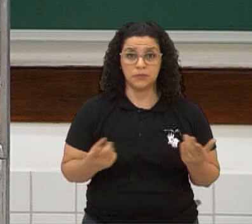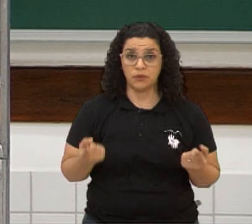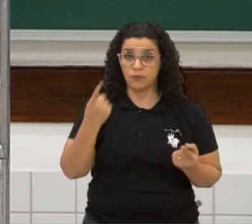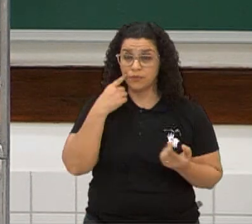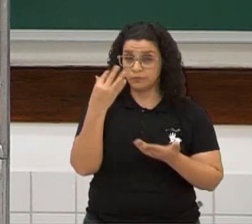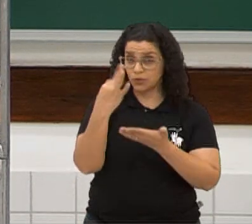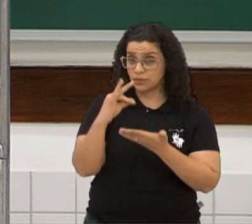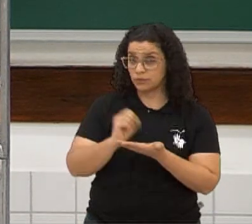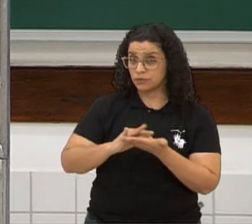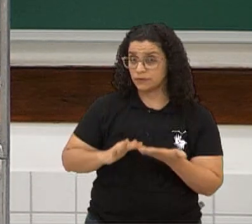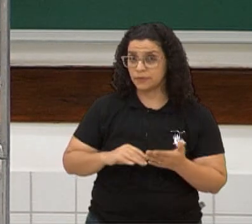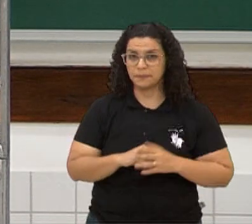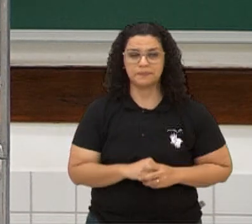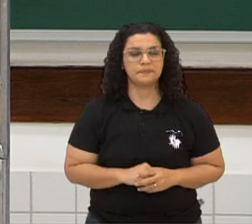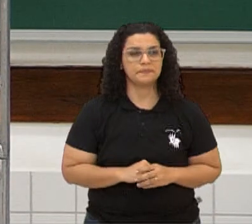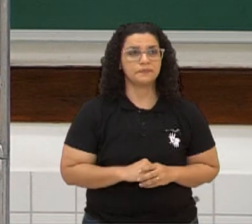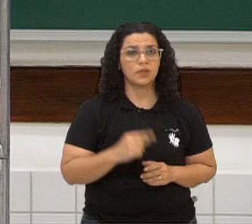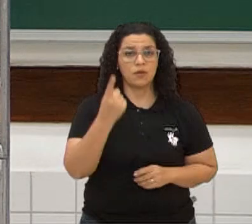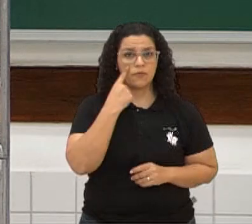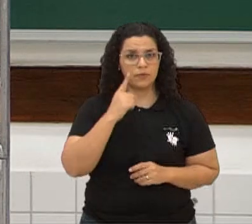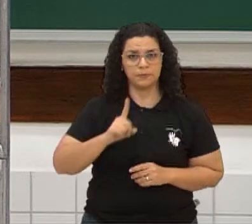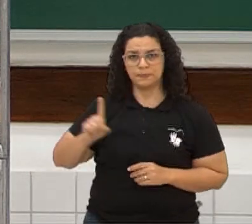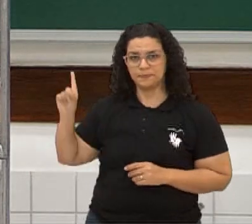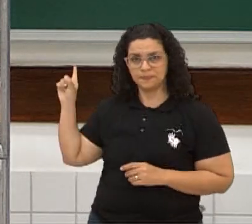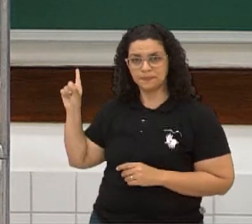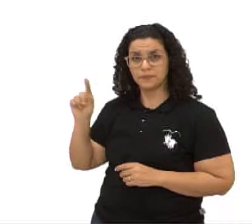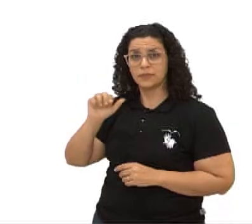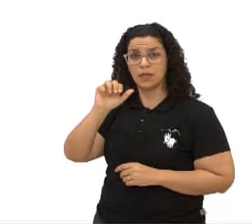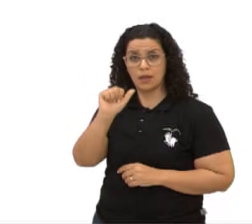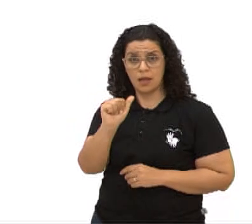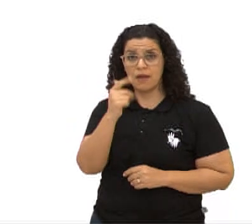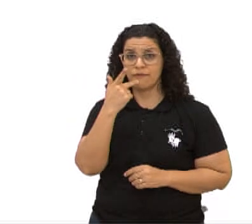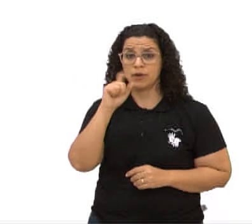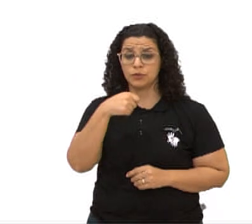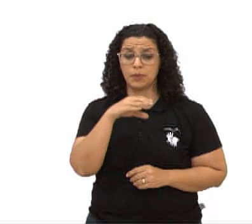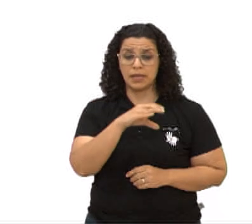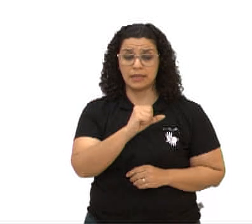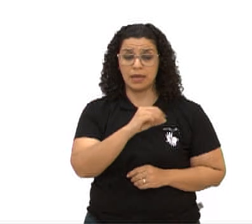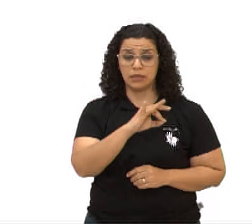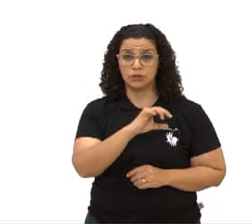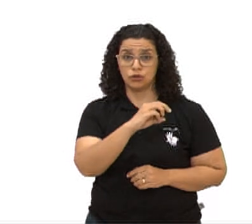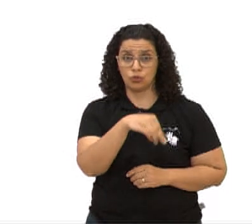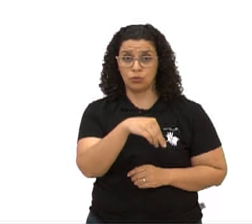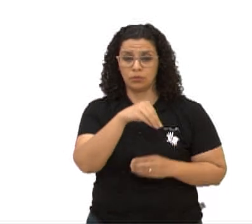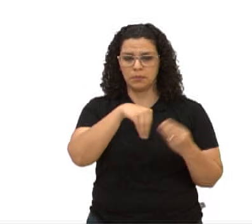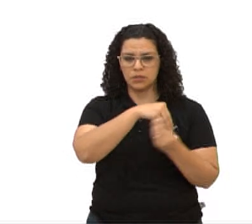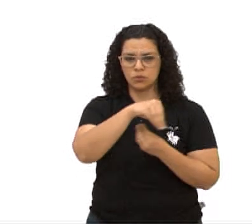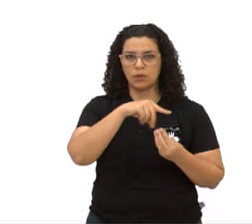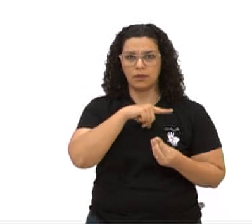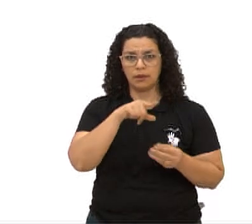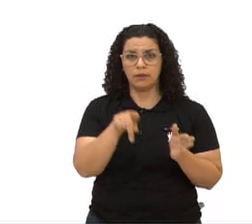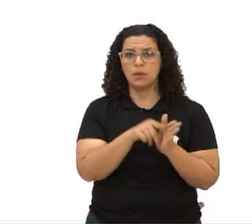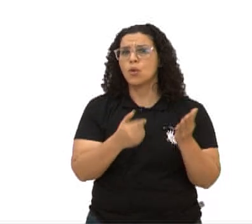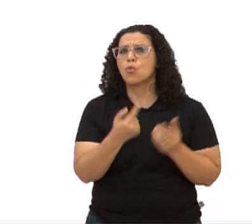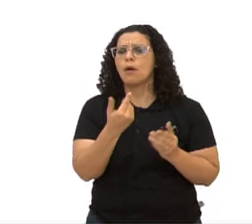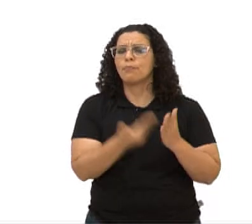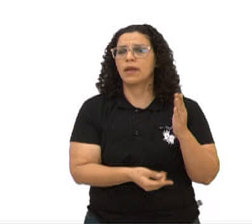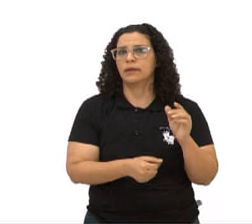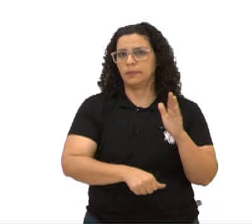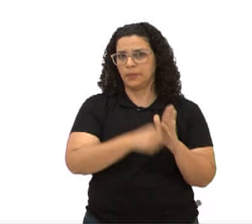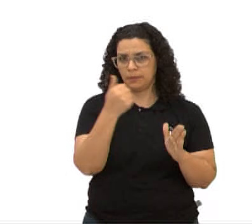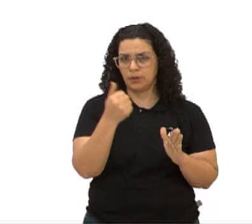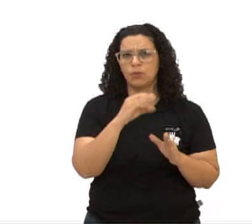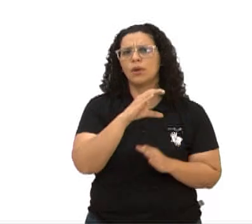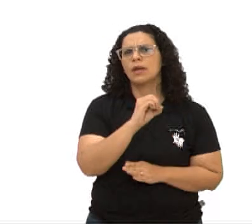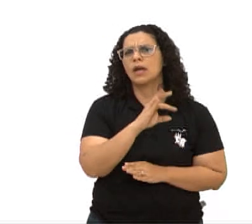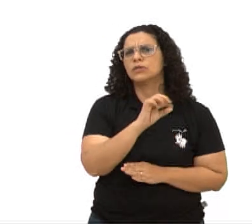Vamos para a correção da atividade? Olha só. Então, letra A, os cátions presentes na solução e qual deles se descarrega primeiro. Então,